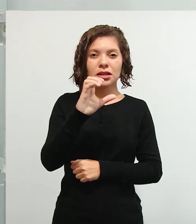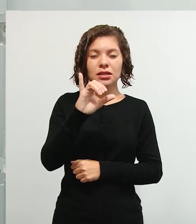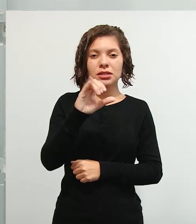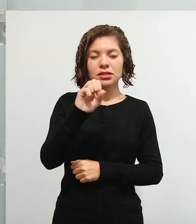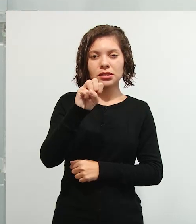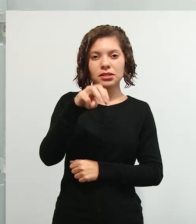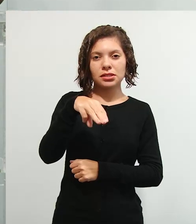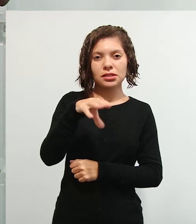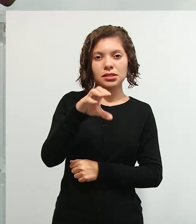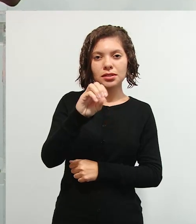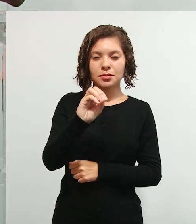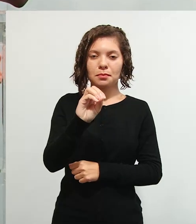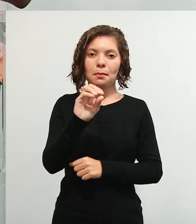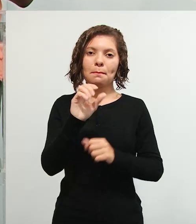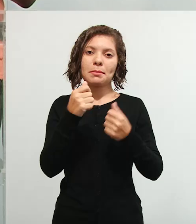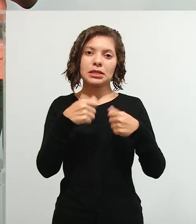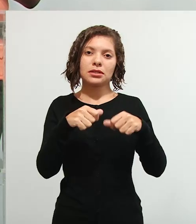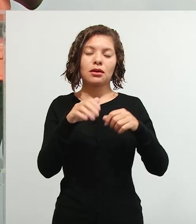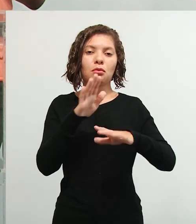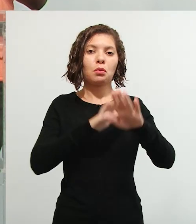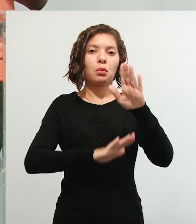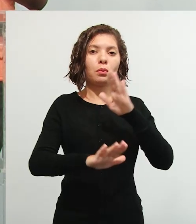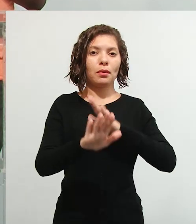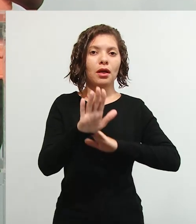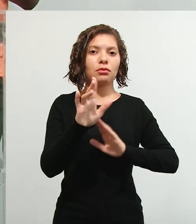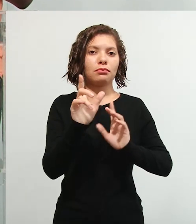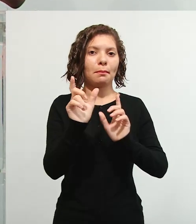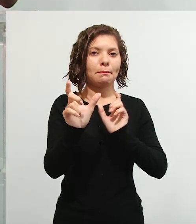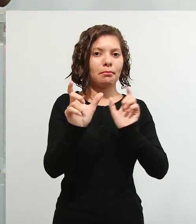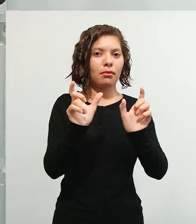né? De um modo geral,